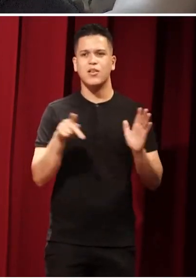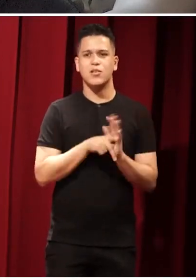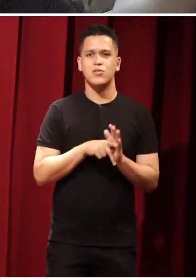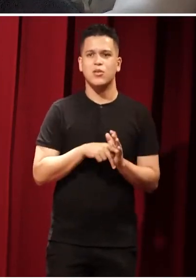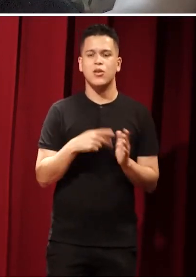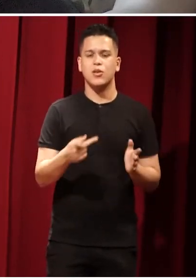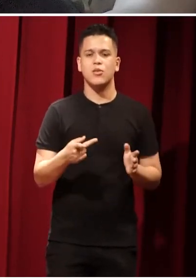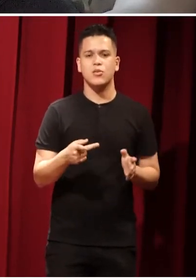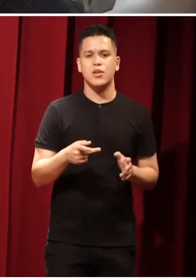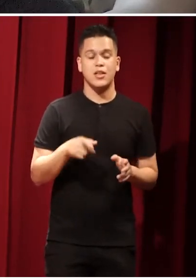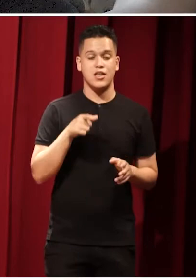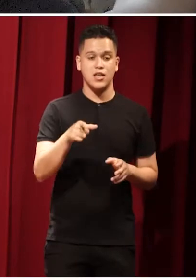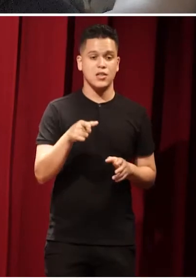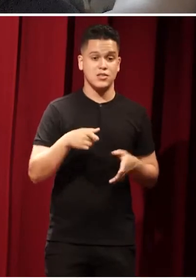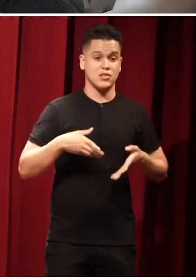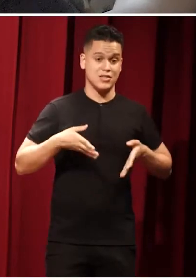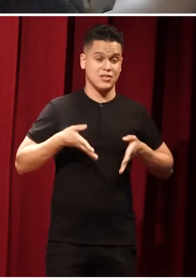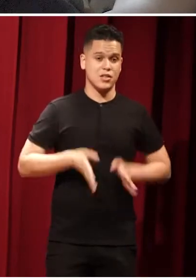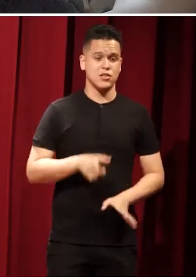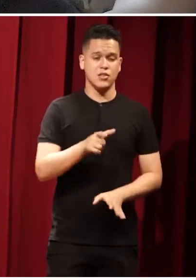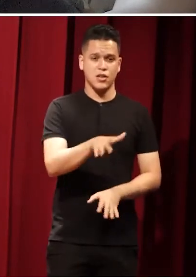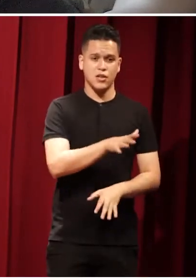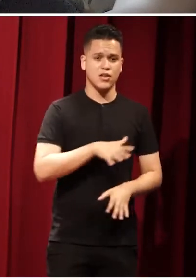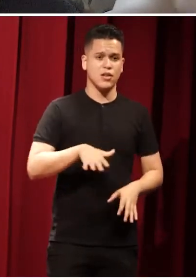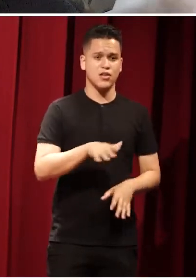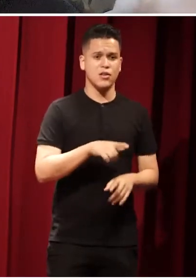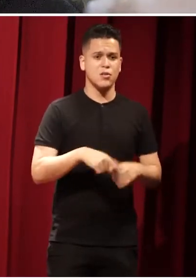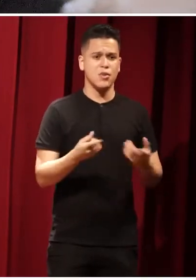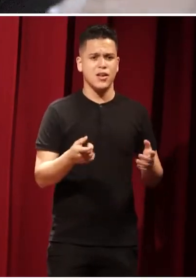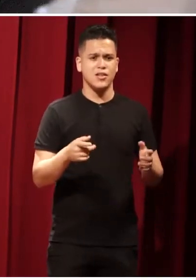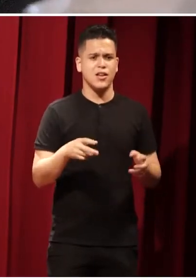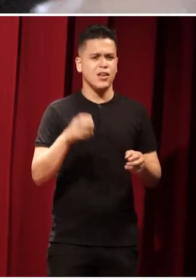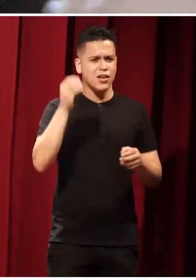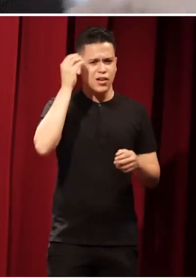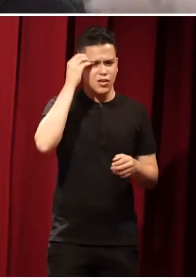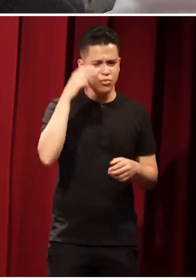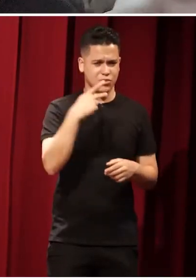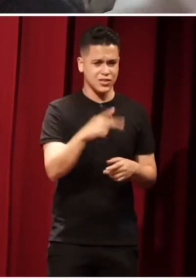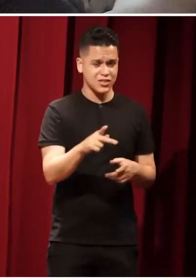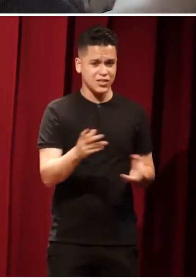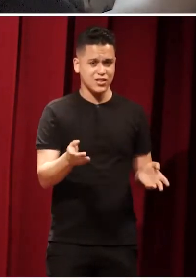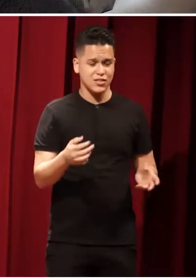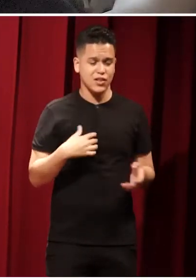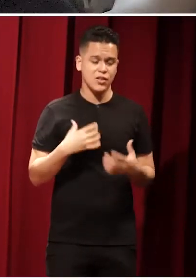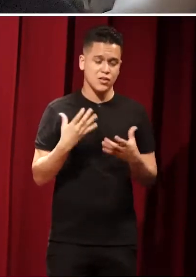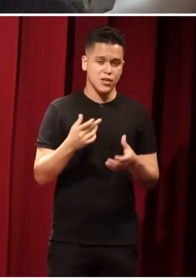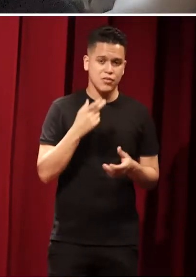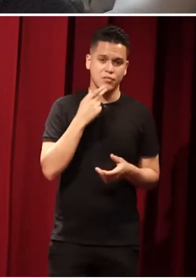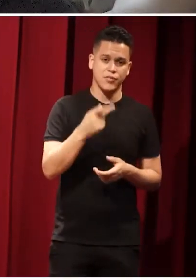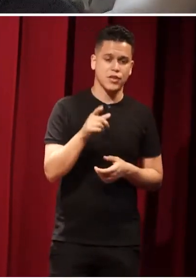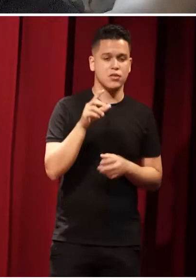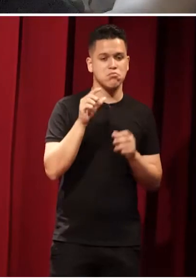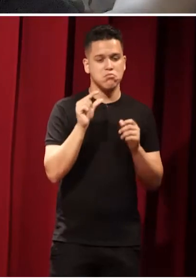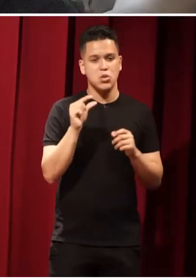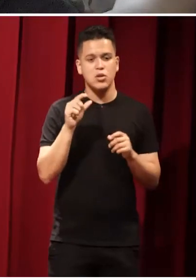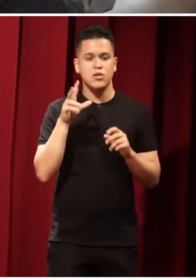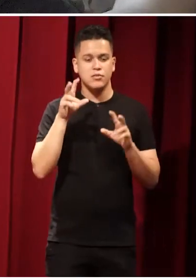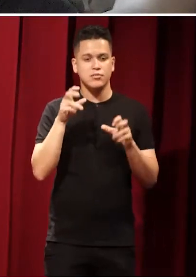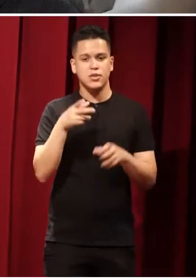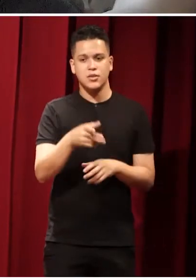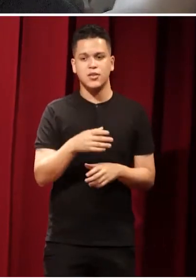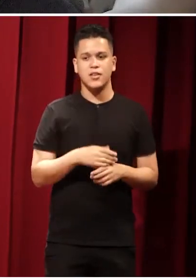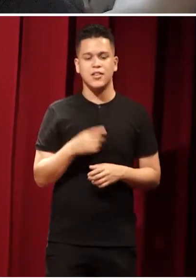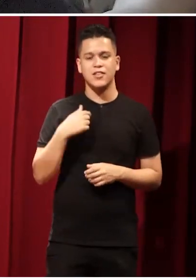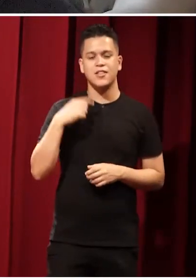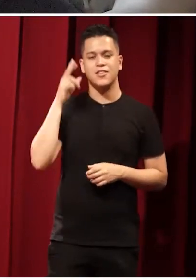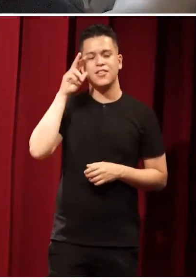fome. Eu queria que você comentasse sobre isso, porque eu me estava lembrando também nesses dias uma